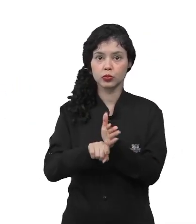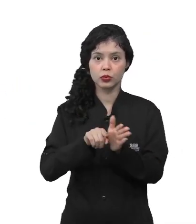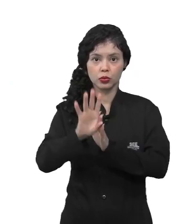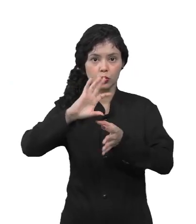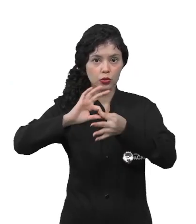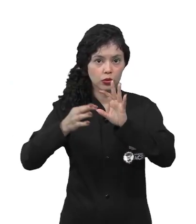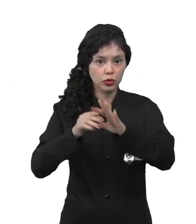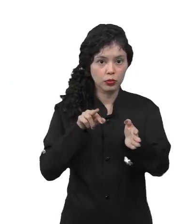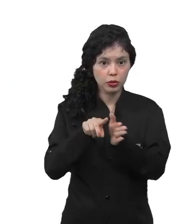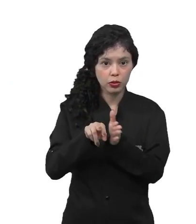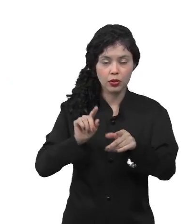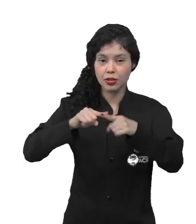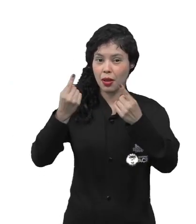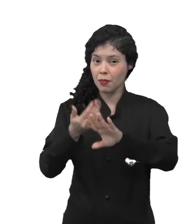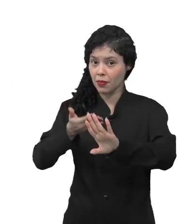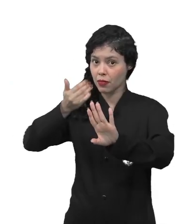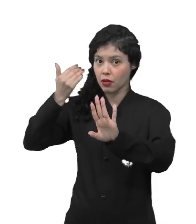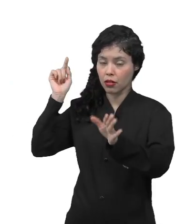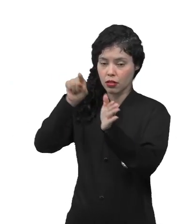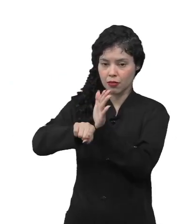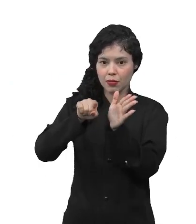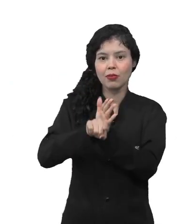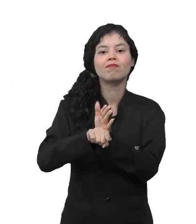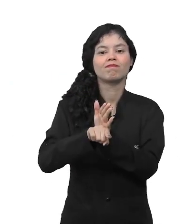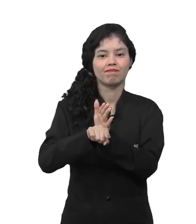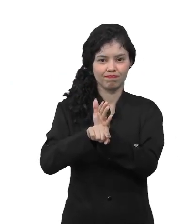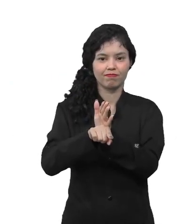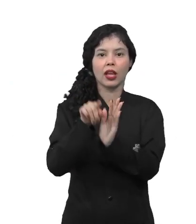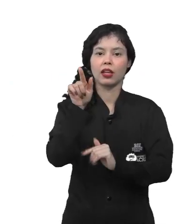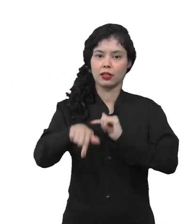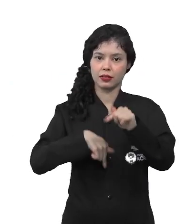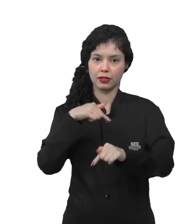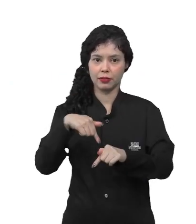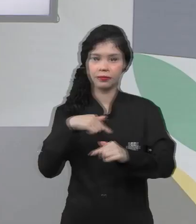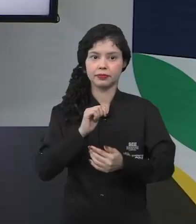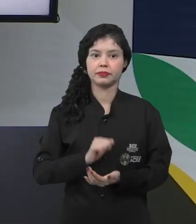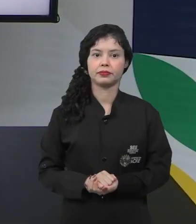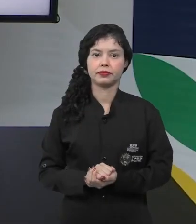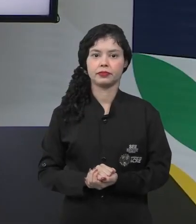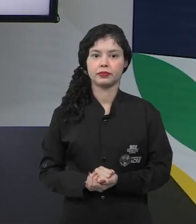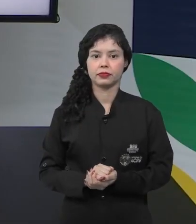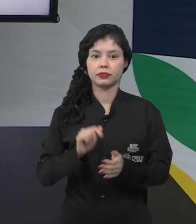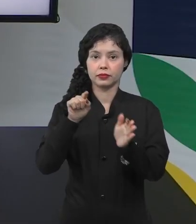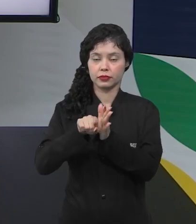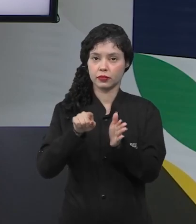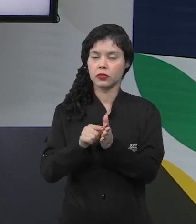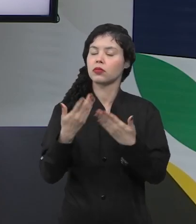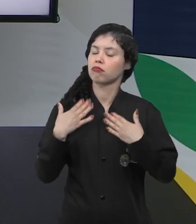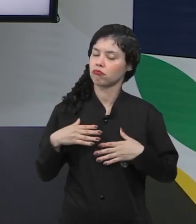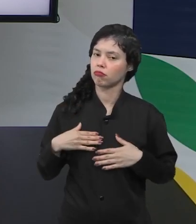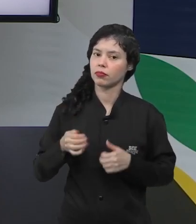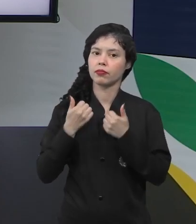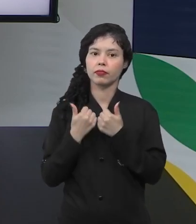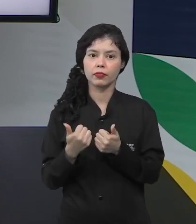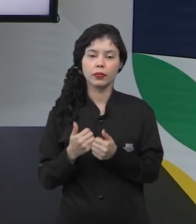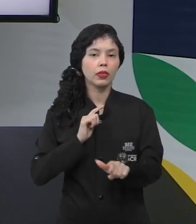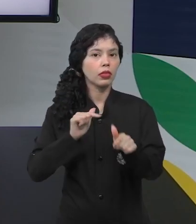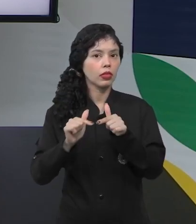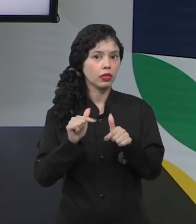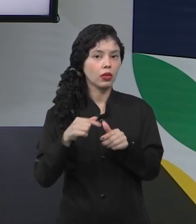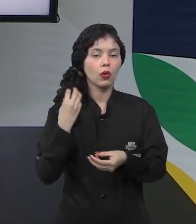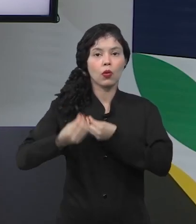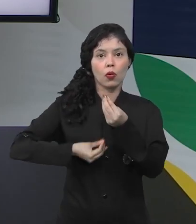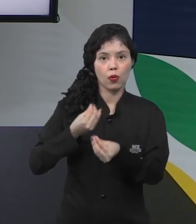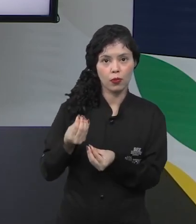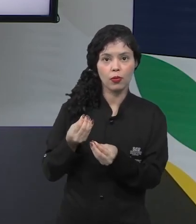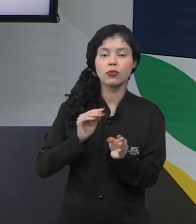contexto biológico, porém lá no comando da questão era química, tá? Então, é uma questão tranquilamente para ser trabalhada